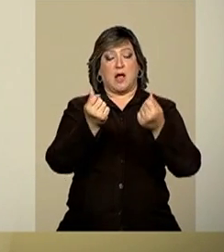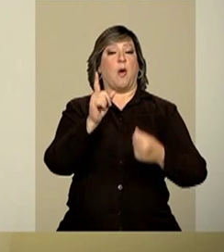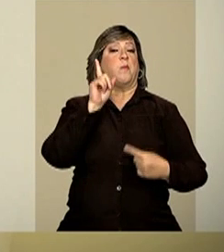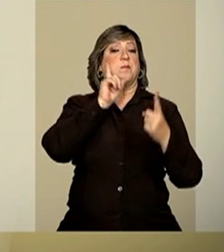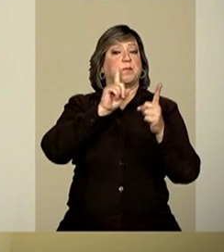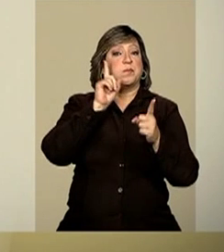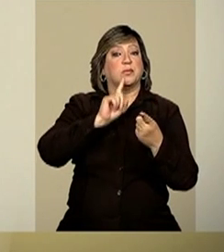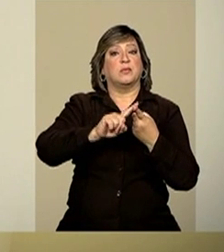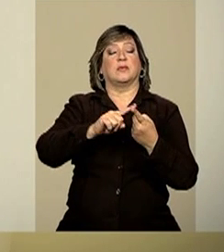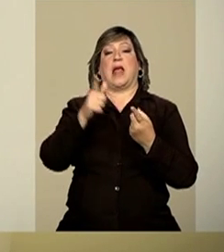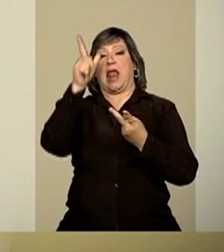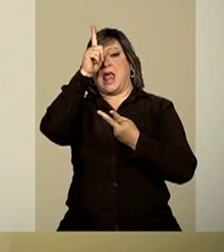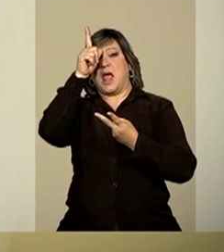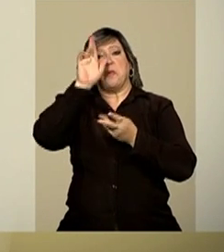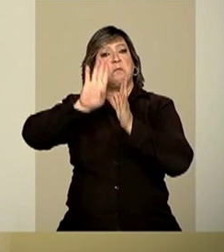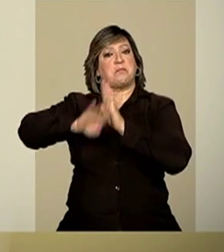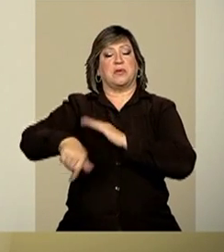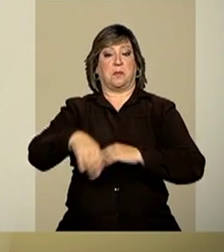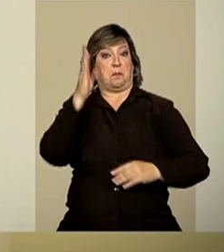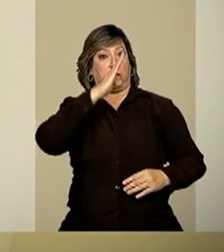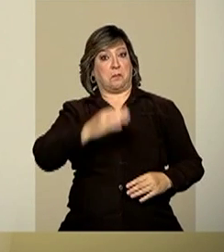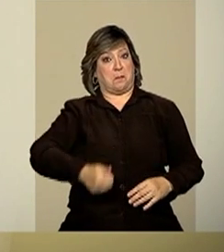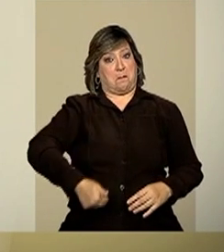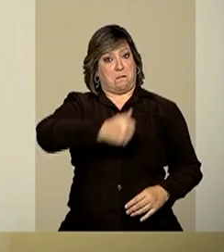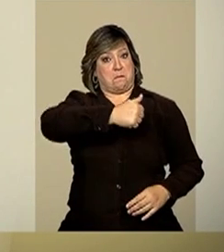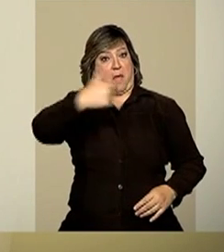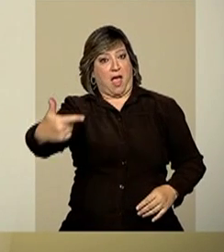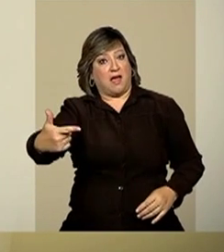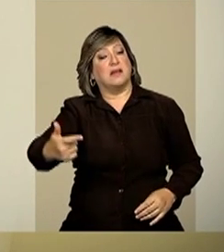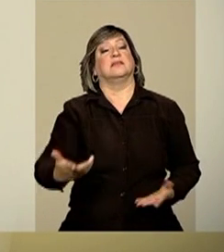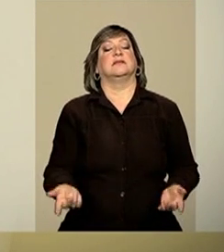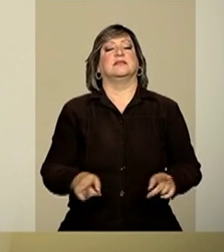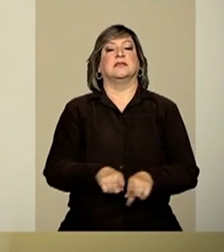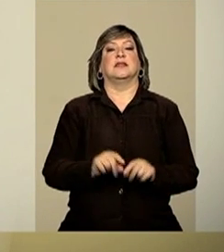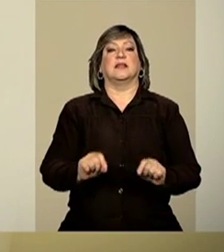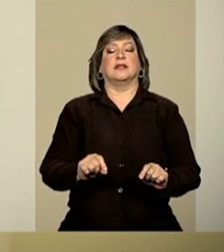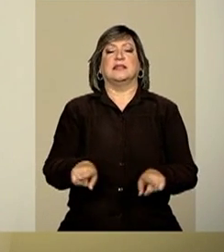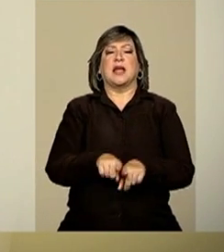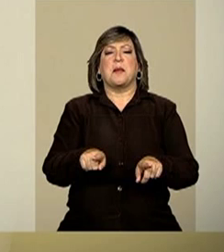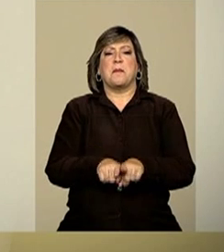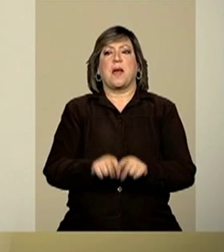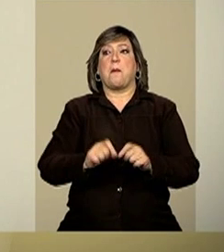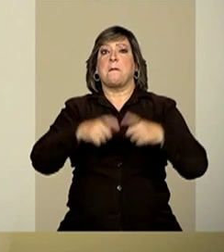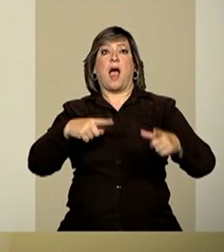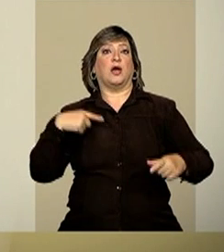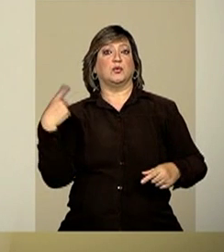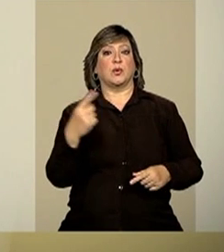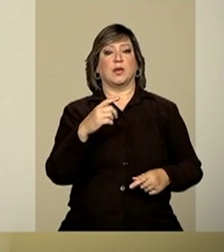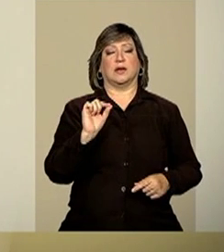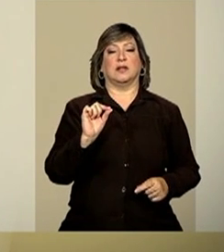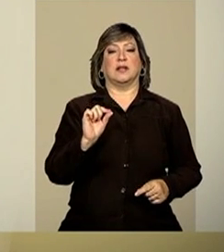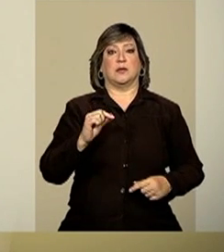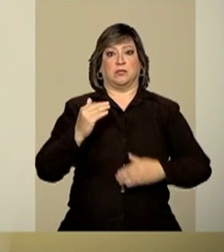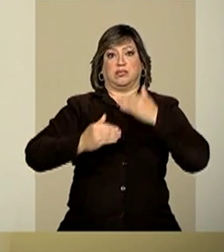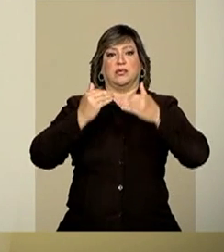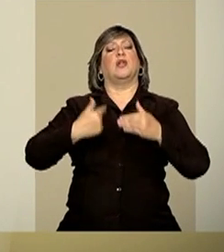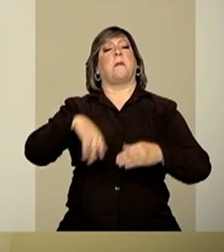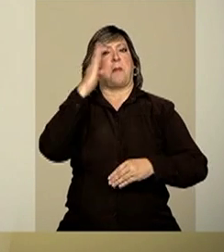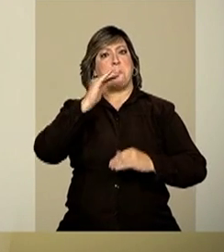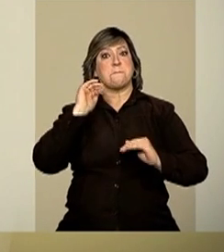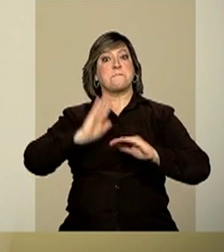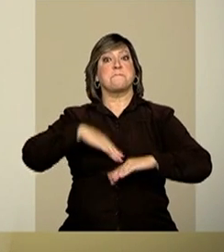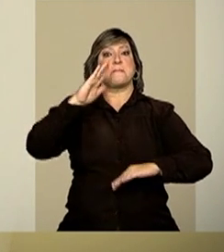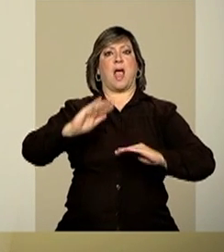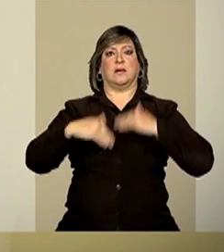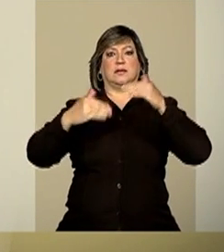Estados Unidos e a Alemanha. Ultrapassamos a maioria dos emergentes e deixamos para trás países que vinham